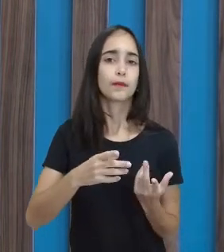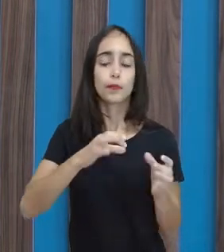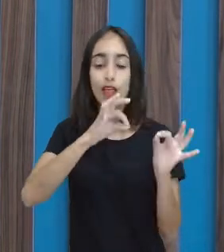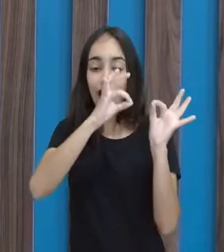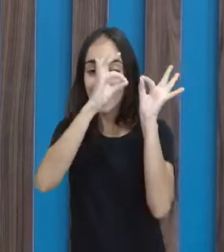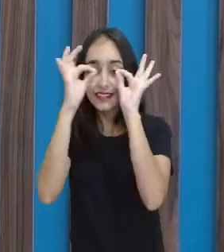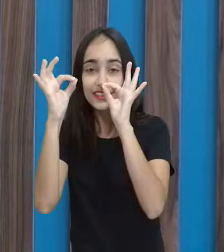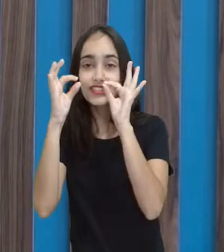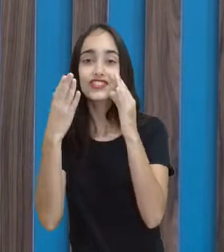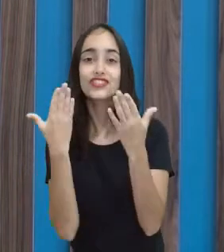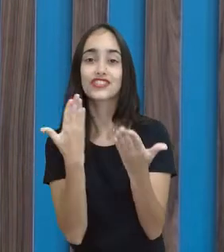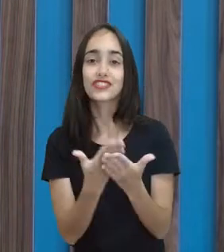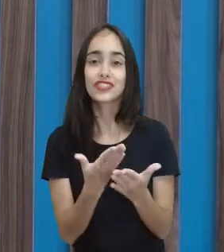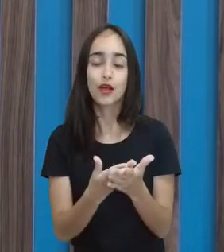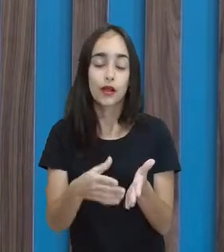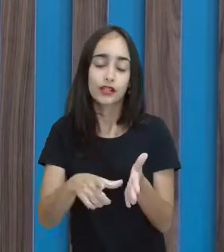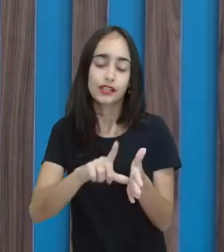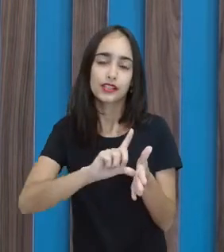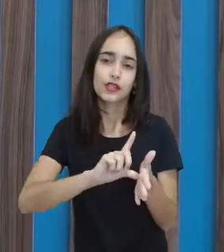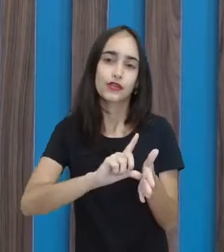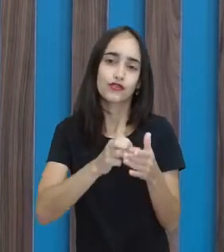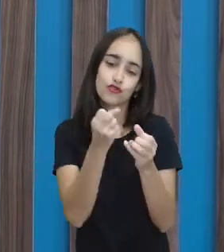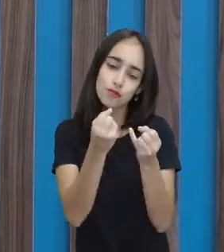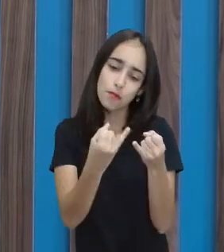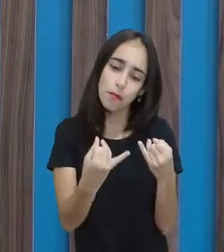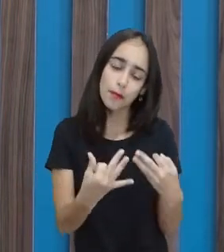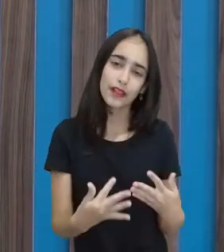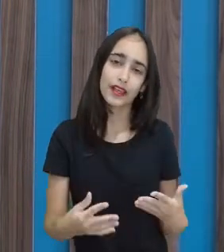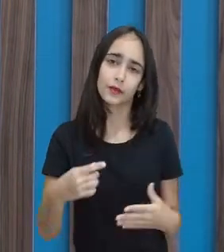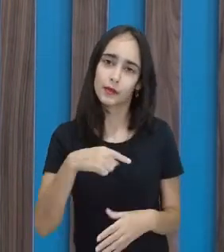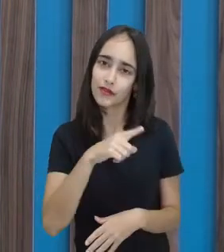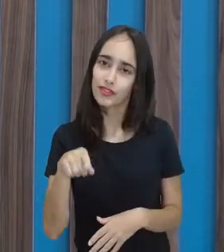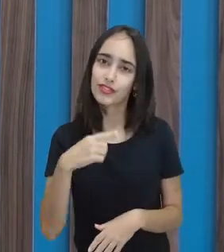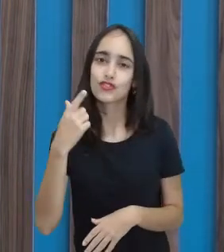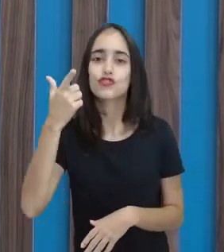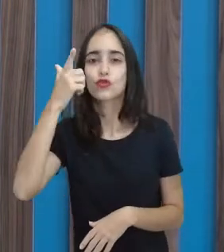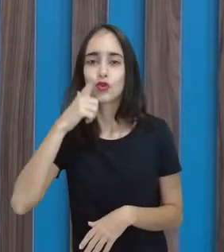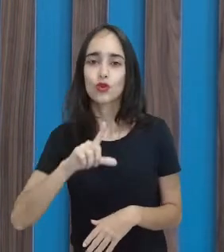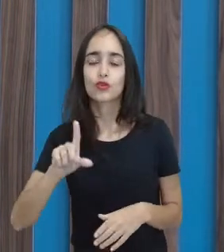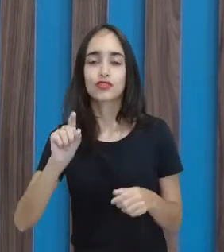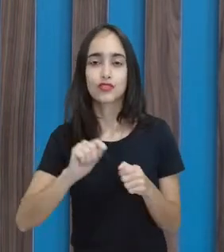que está tudo explicadinho para vocês irem construindo. Ah, mas eu